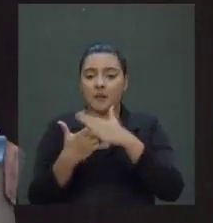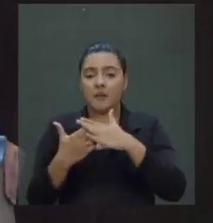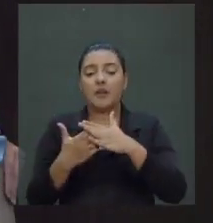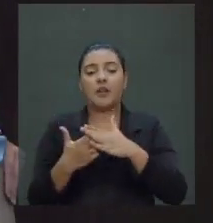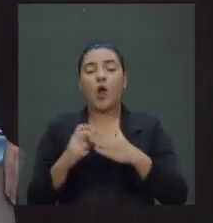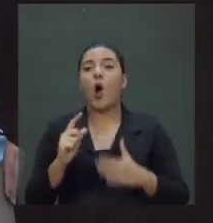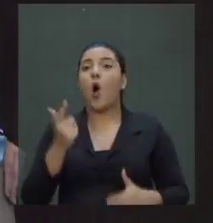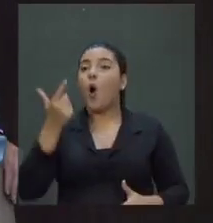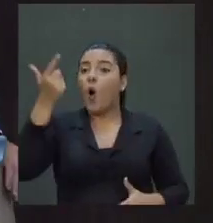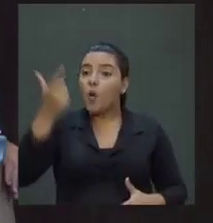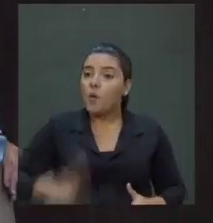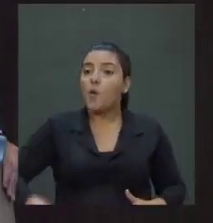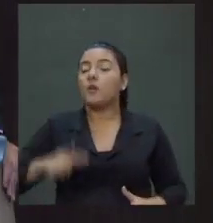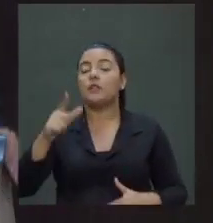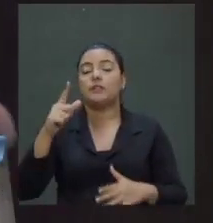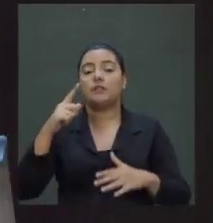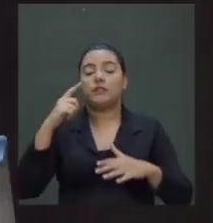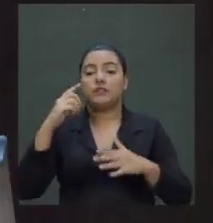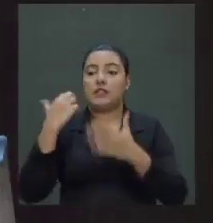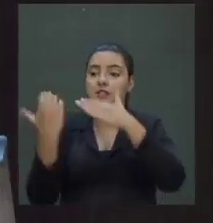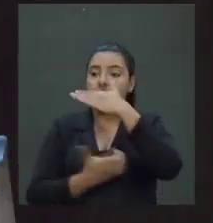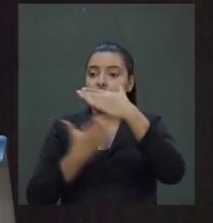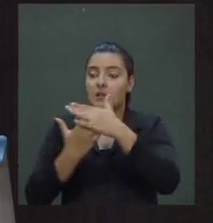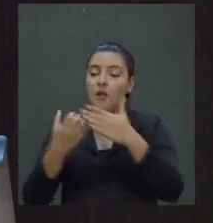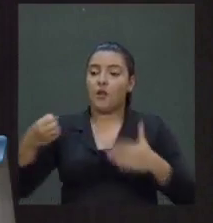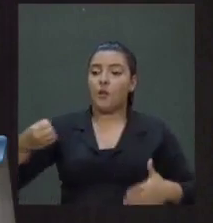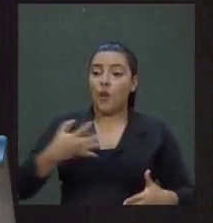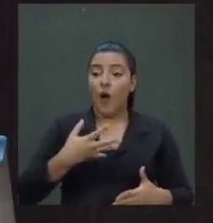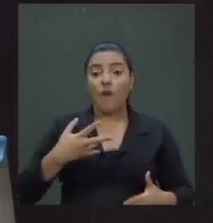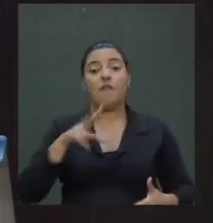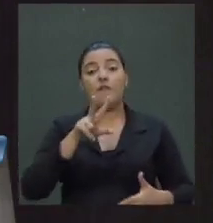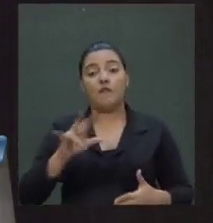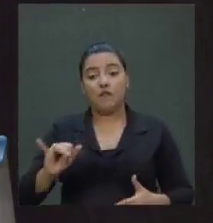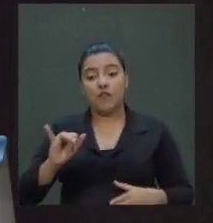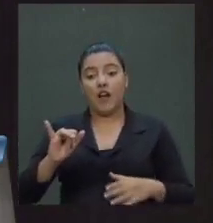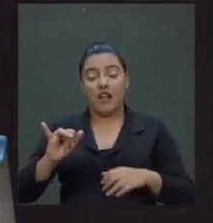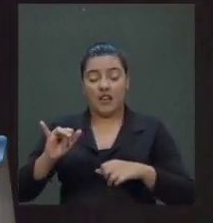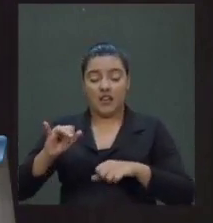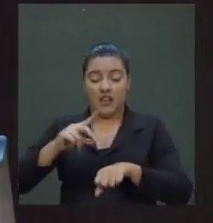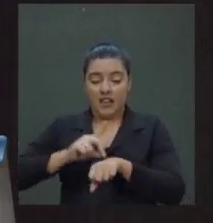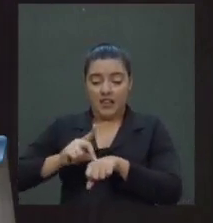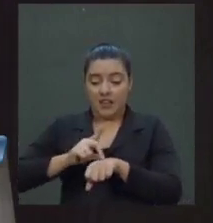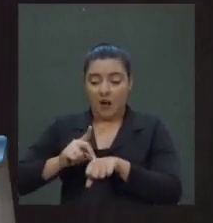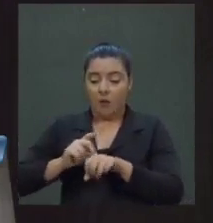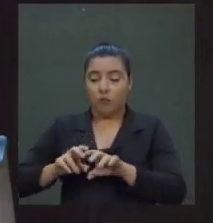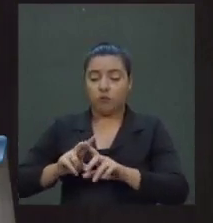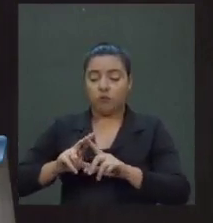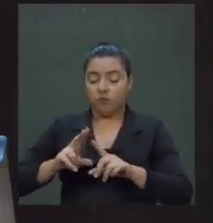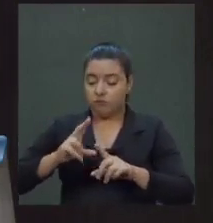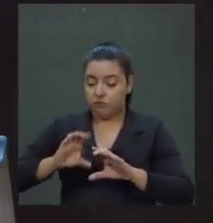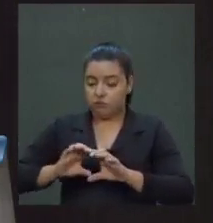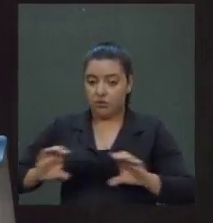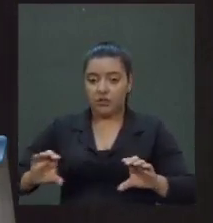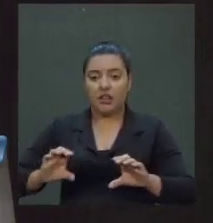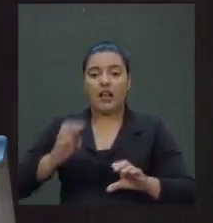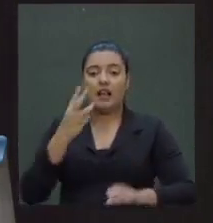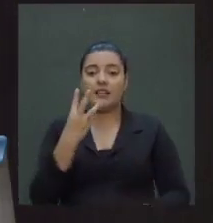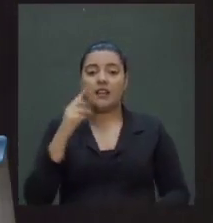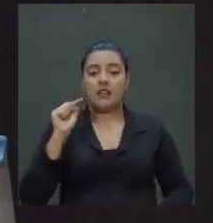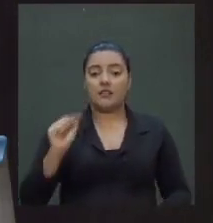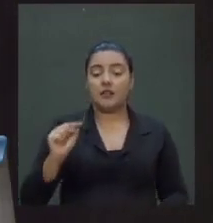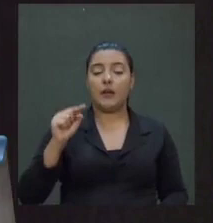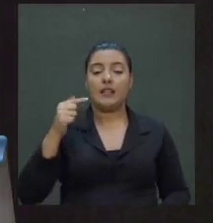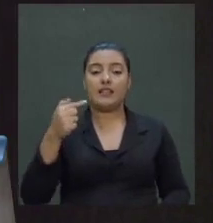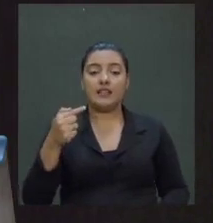mais um investimento que vai queimar e lançar na atmosfera